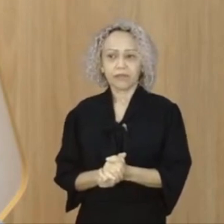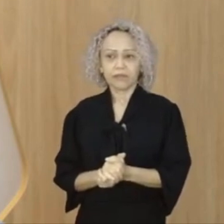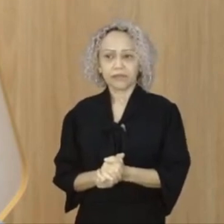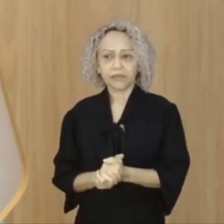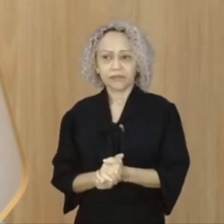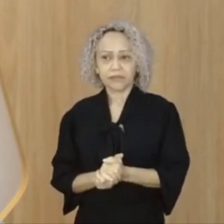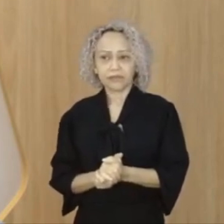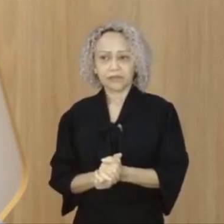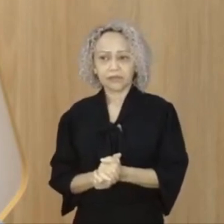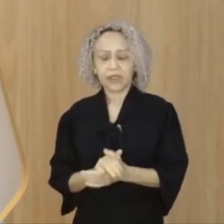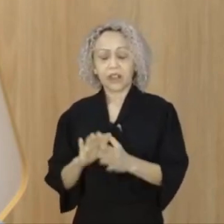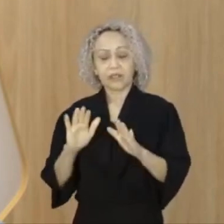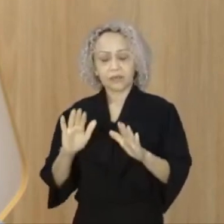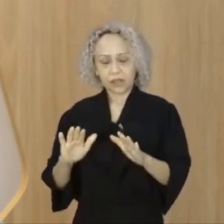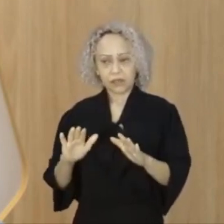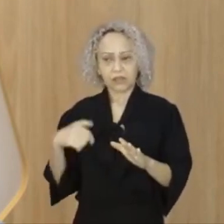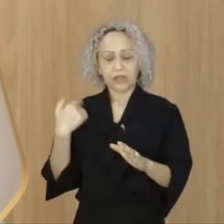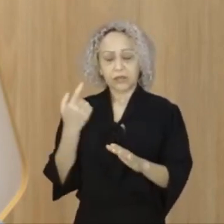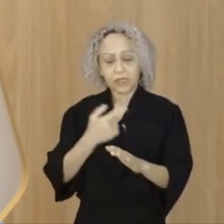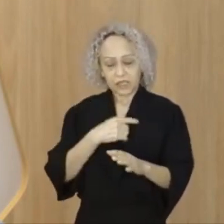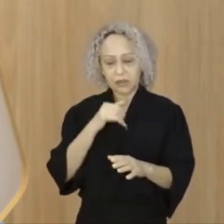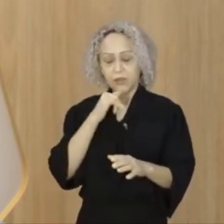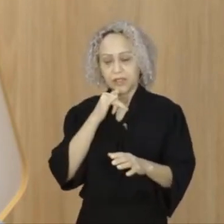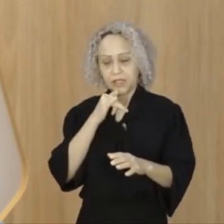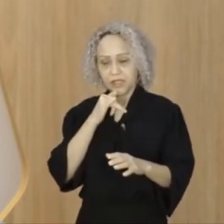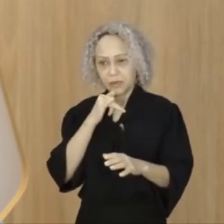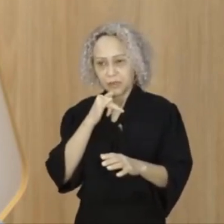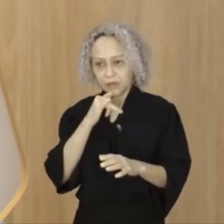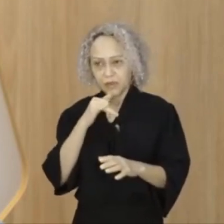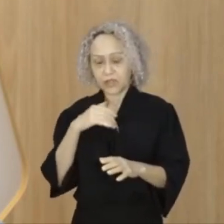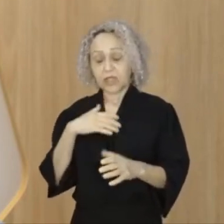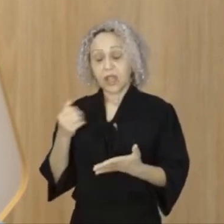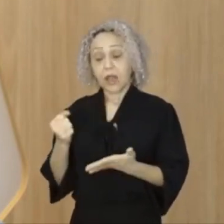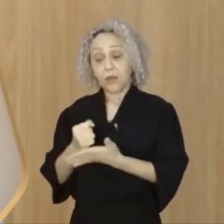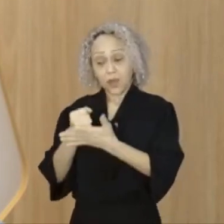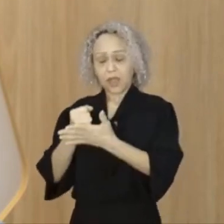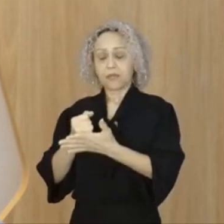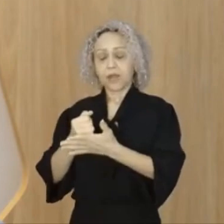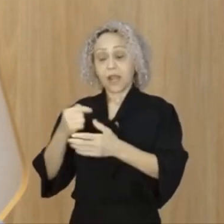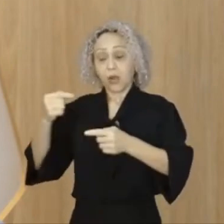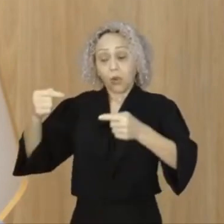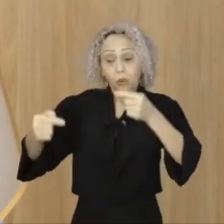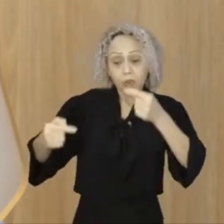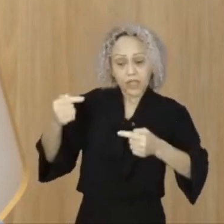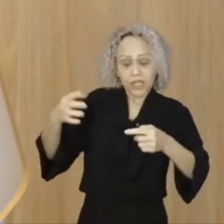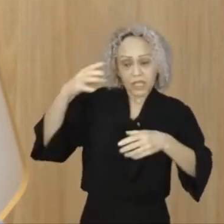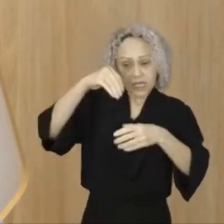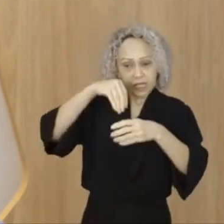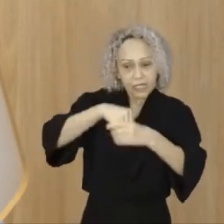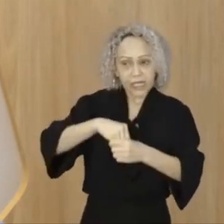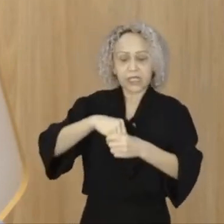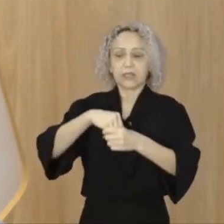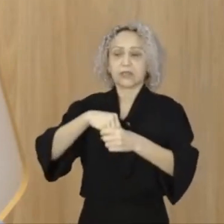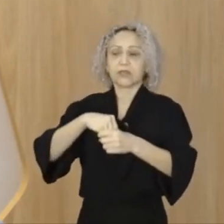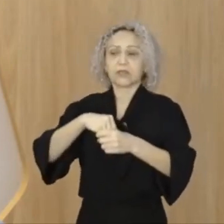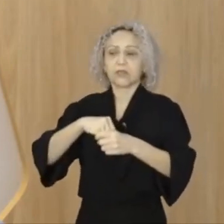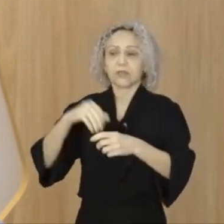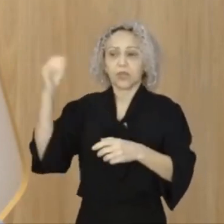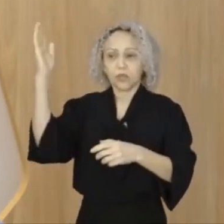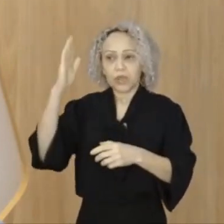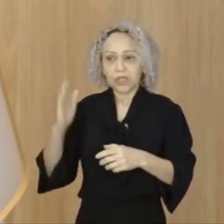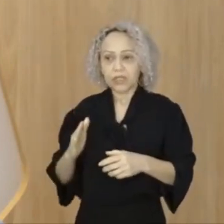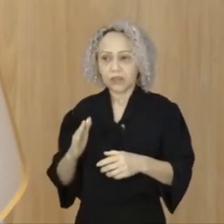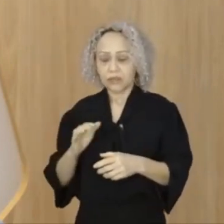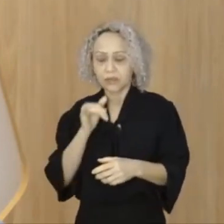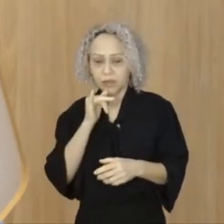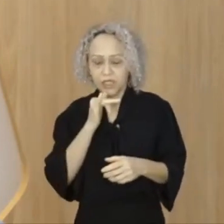eficiência, competir no mercado interno e no mercado externo, gerando emprego. Isso vai aumentar a renda do povo brasileiro em R$6 mil.